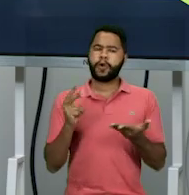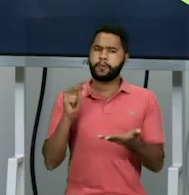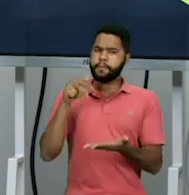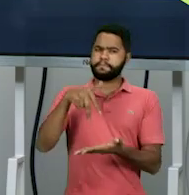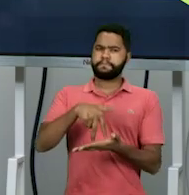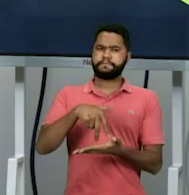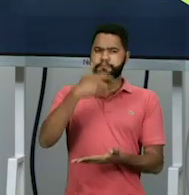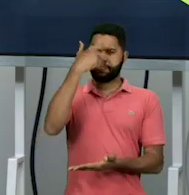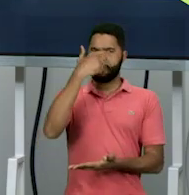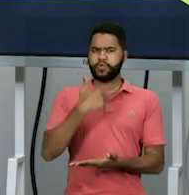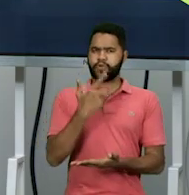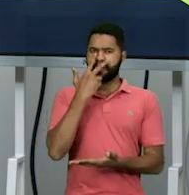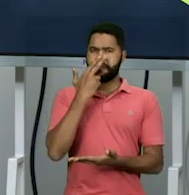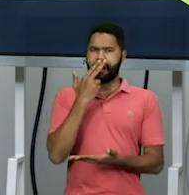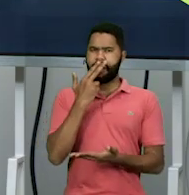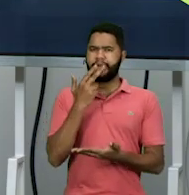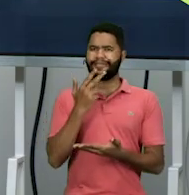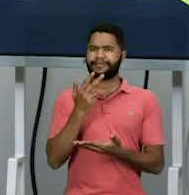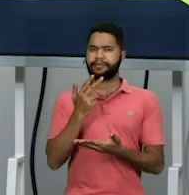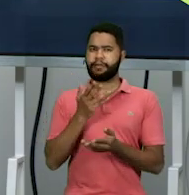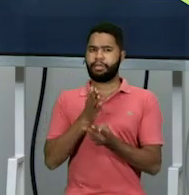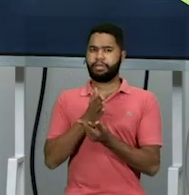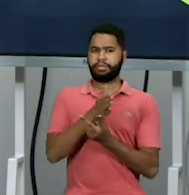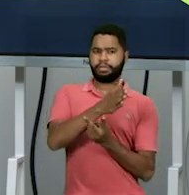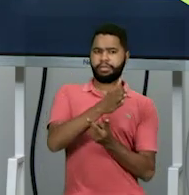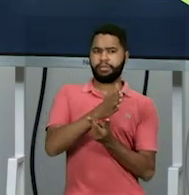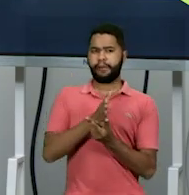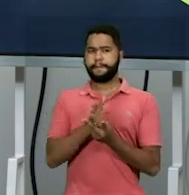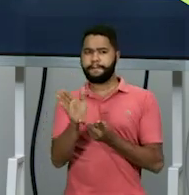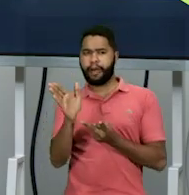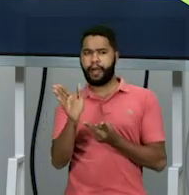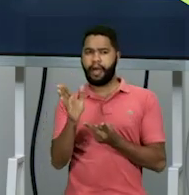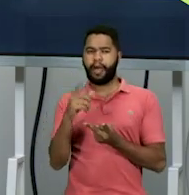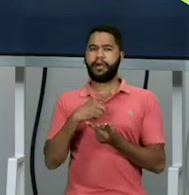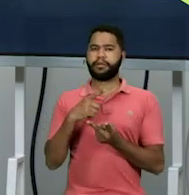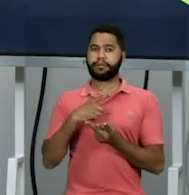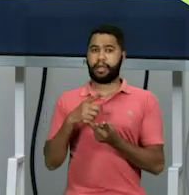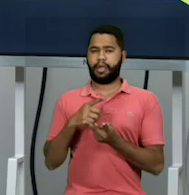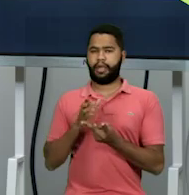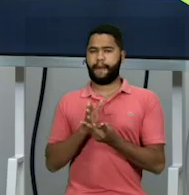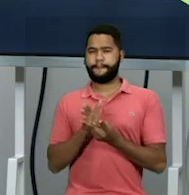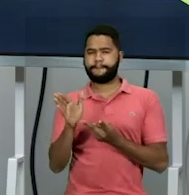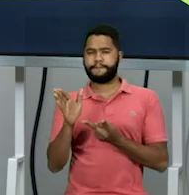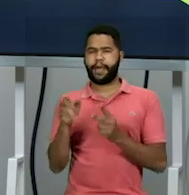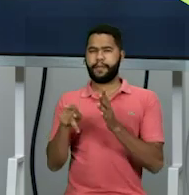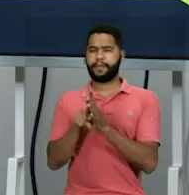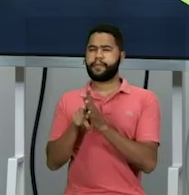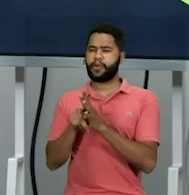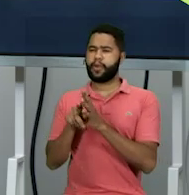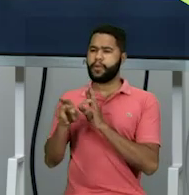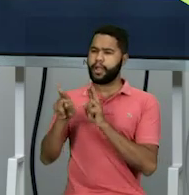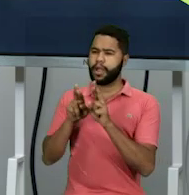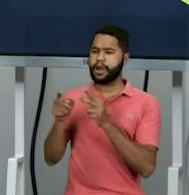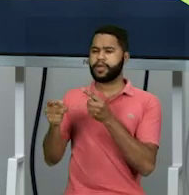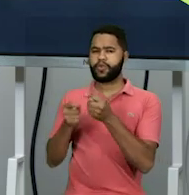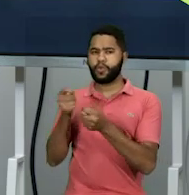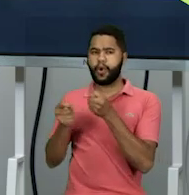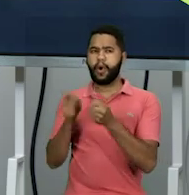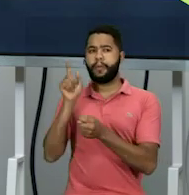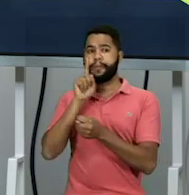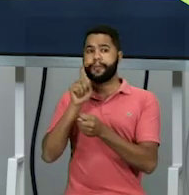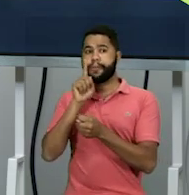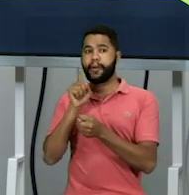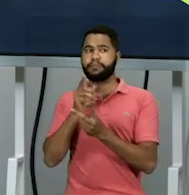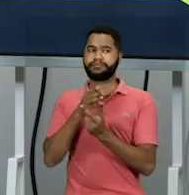postura ambígua do próprio Getúlio, né? Ele vai estar ali envolto com relações econômicas com os Estados